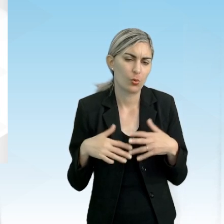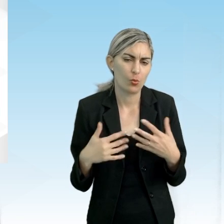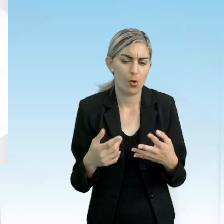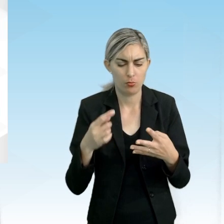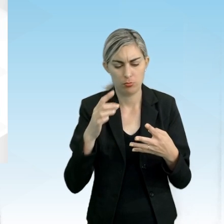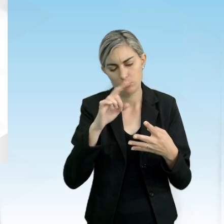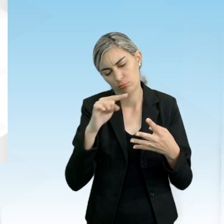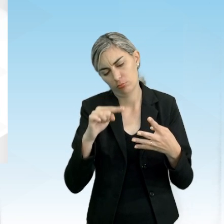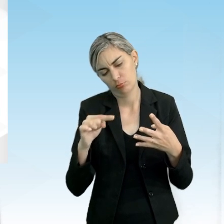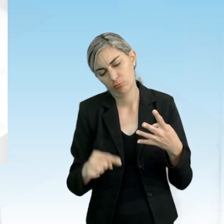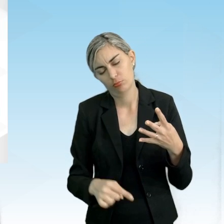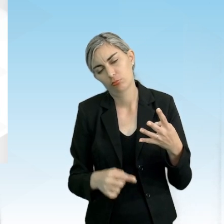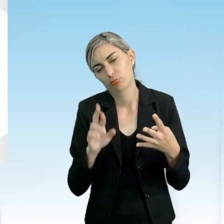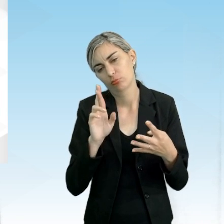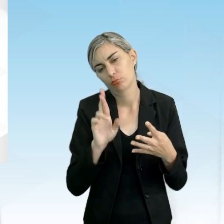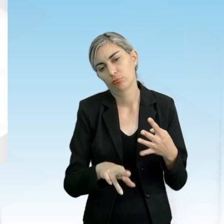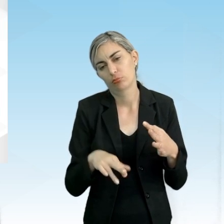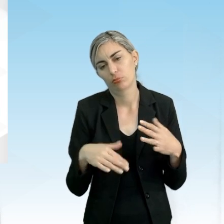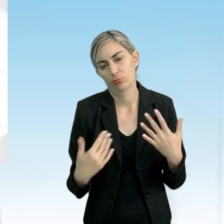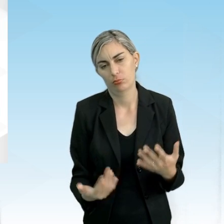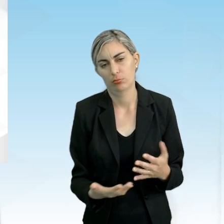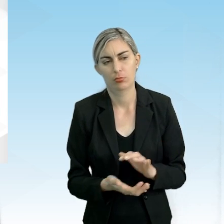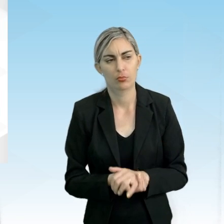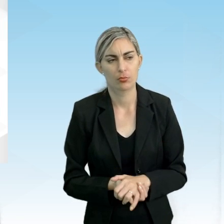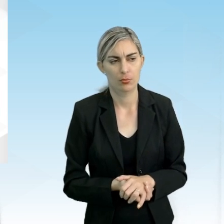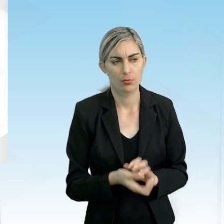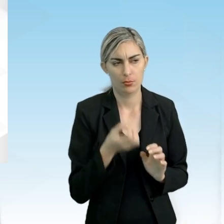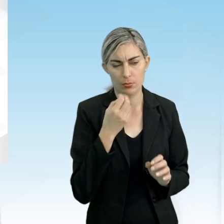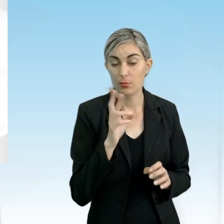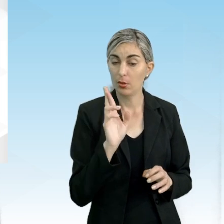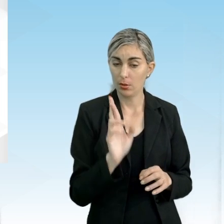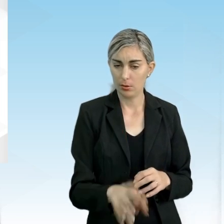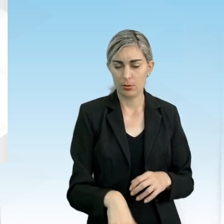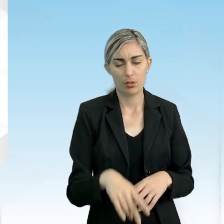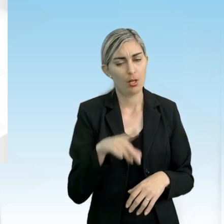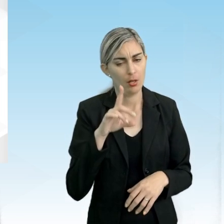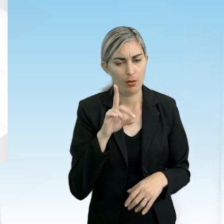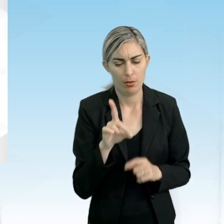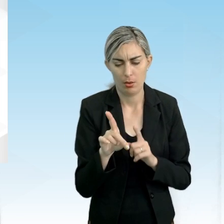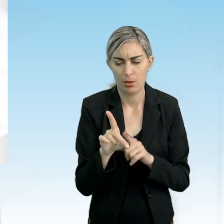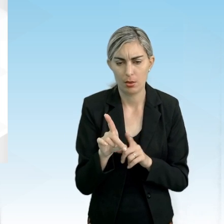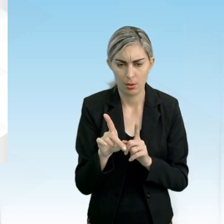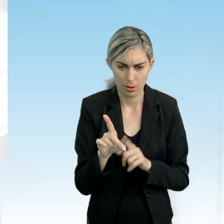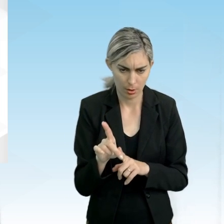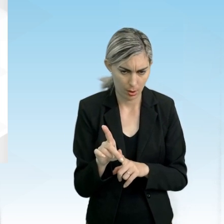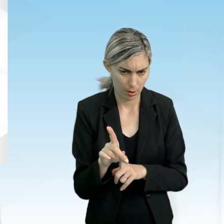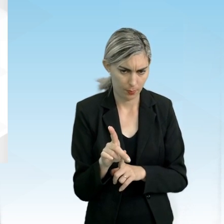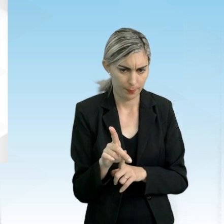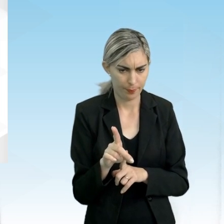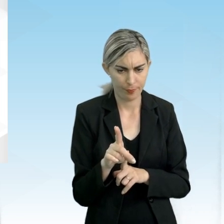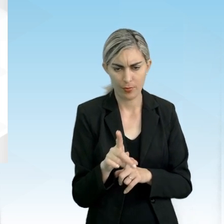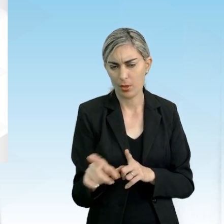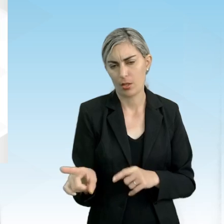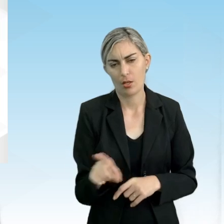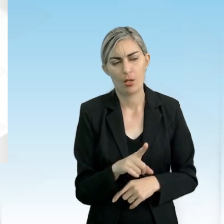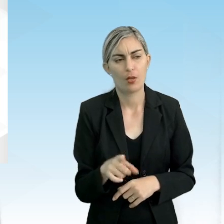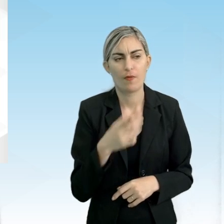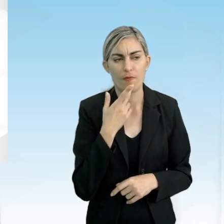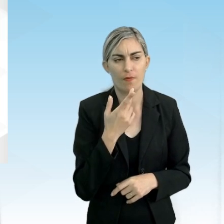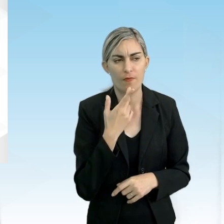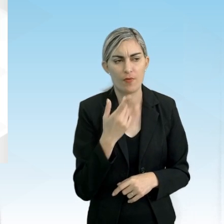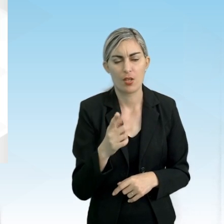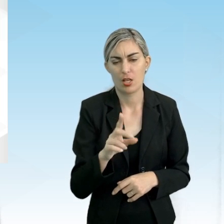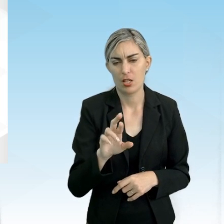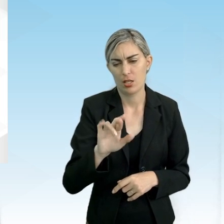a alternativa correta bom a alternativa correta é a letra D quando